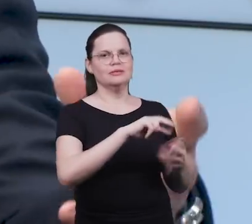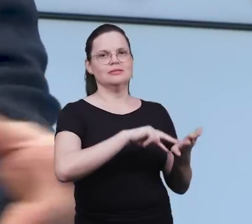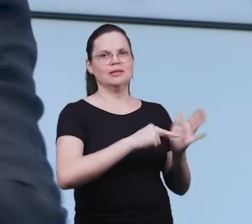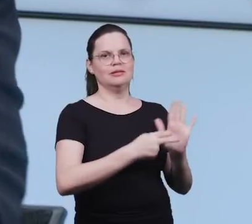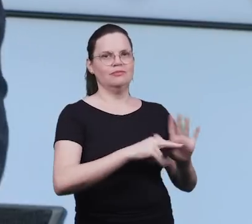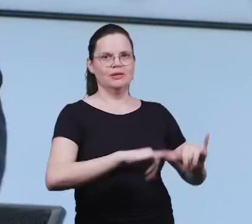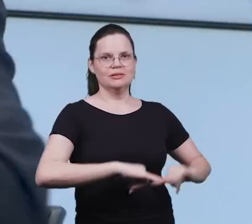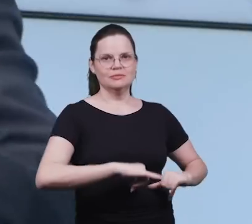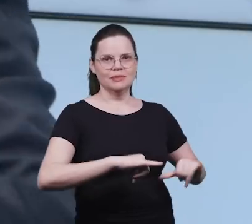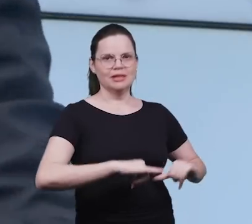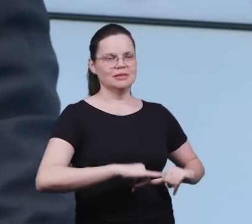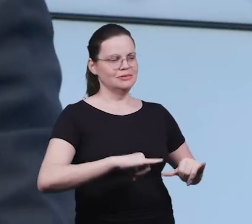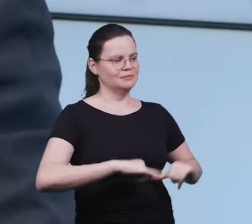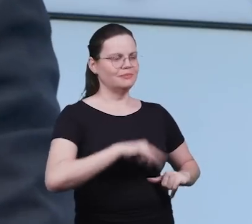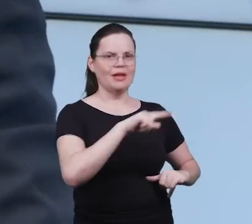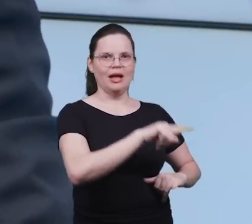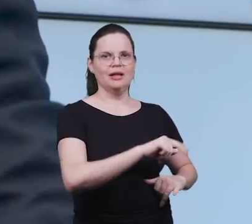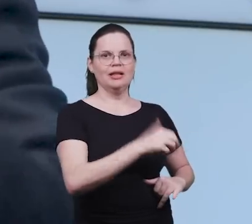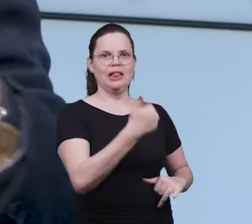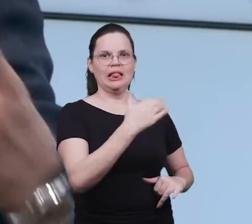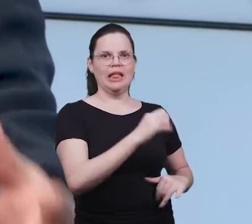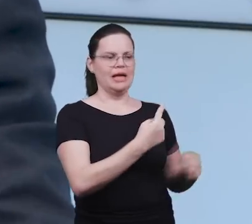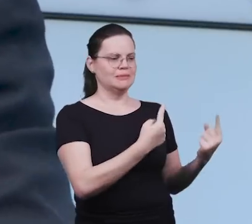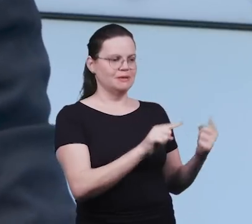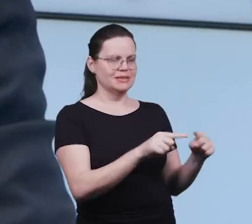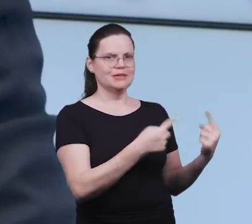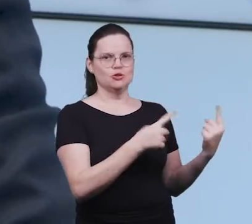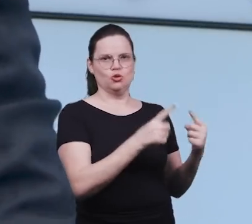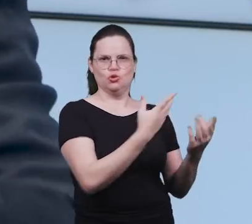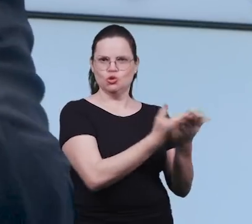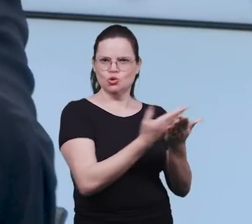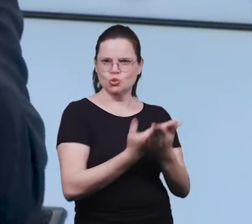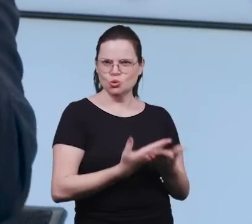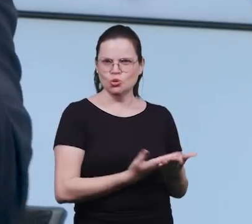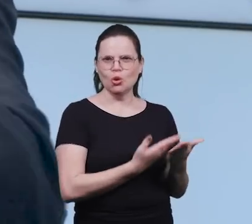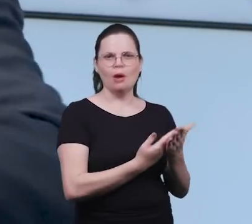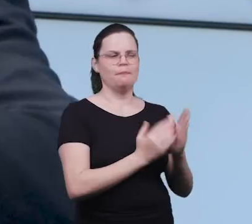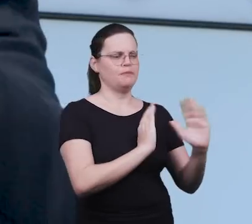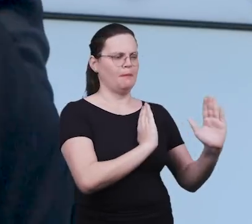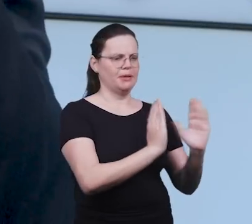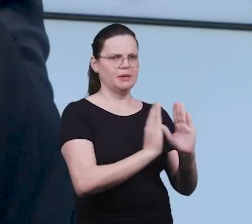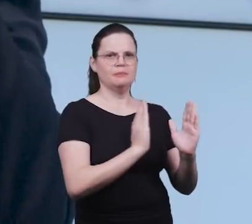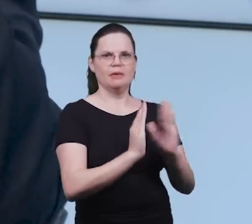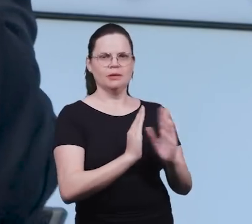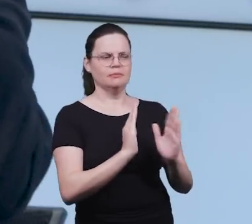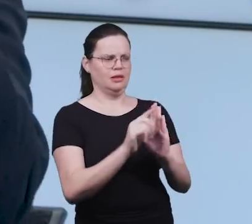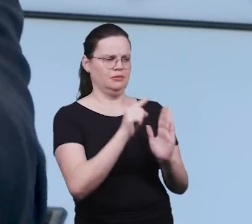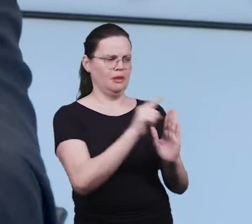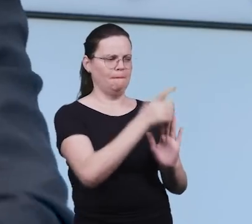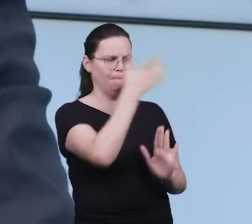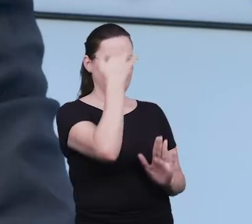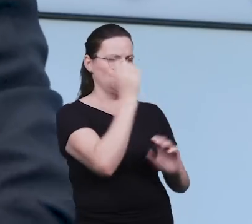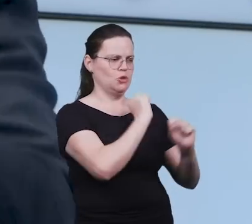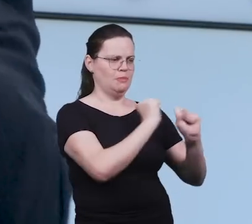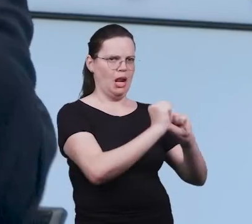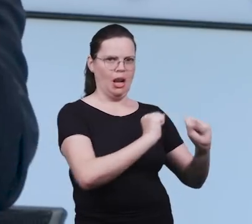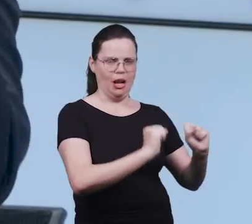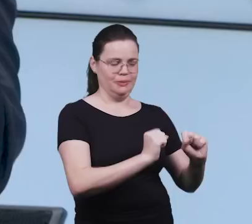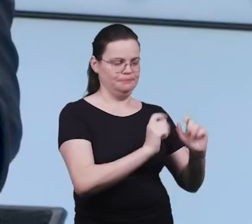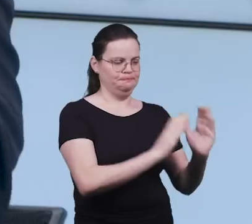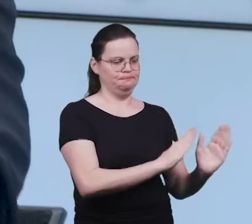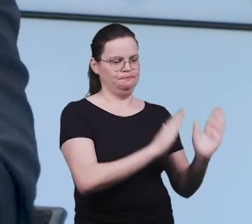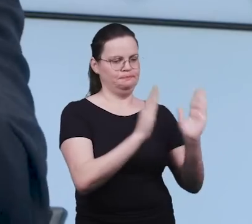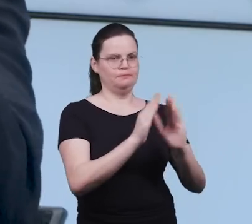nós vimos aqui as 10 perseguições, os mártires. Depois Pérgamo, né, através do